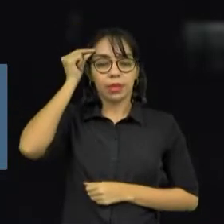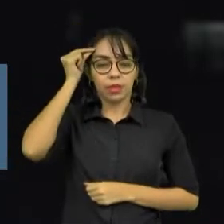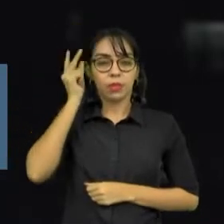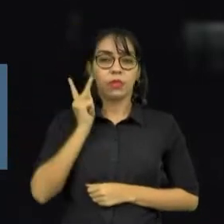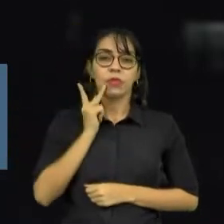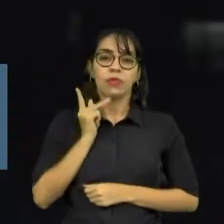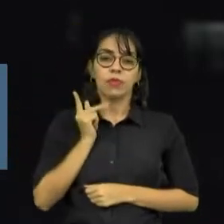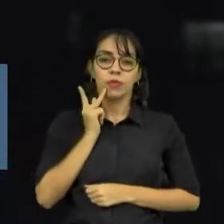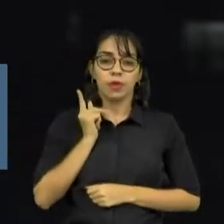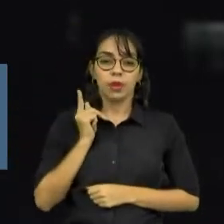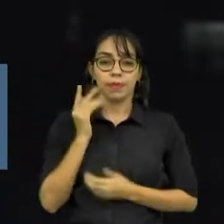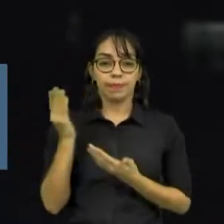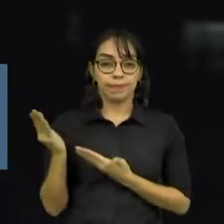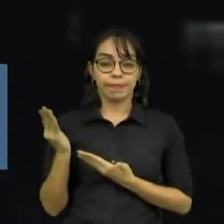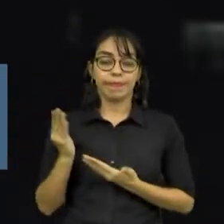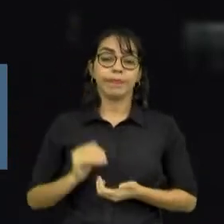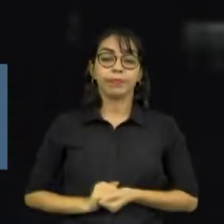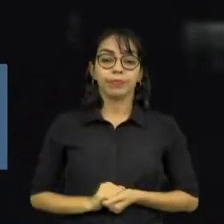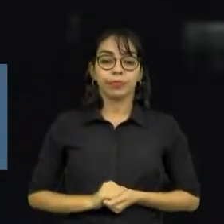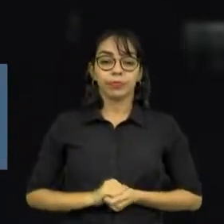é